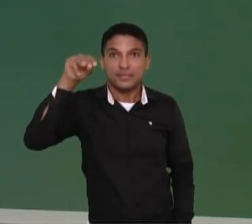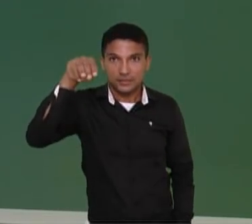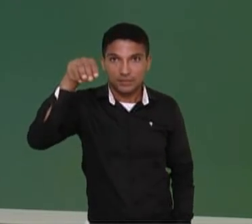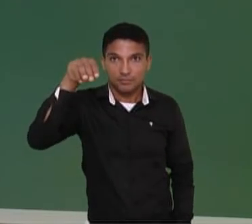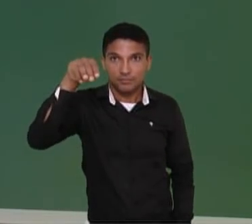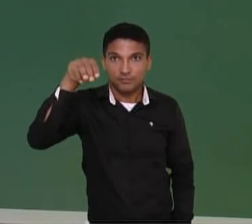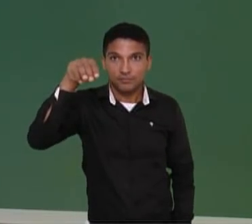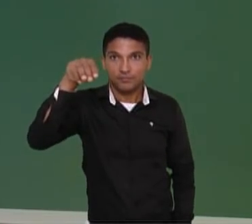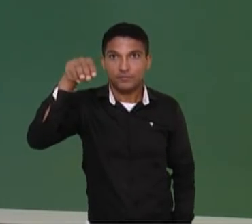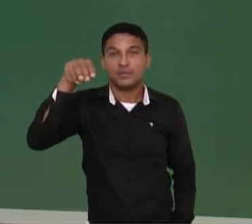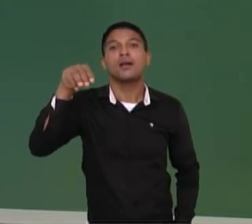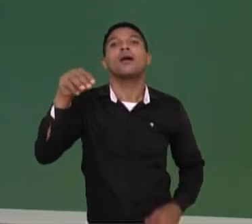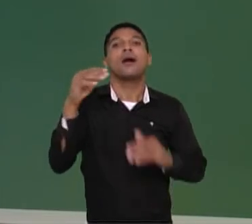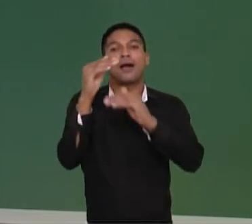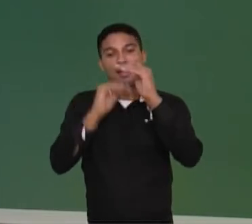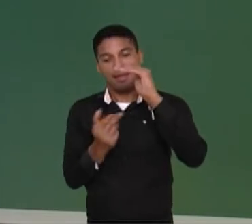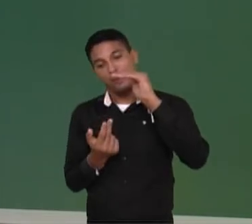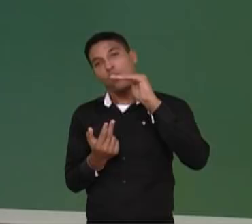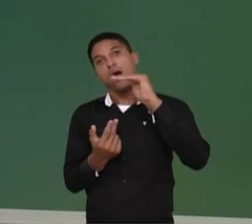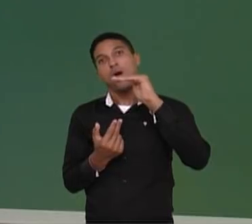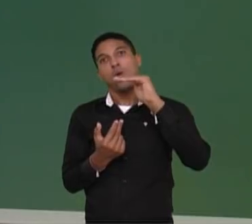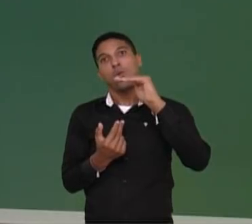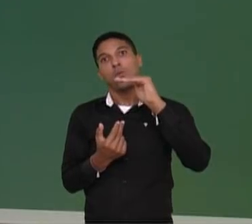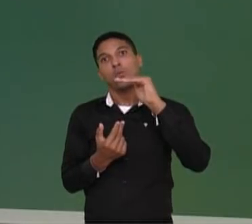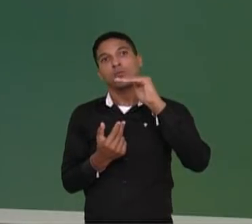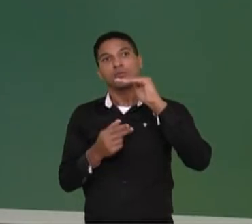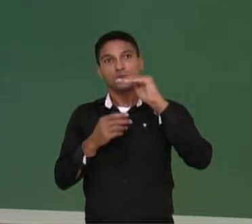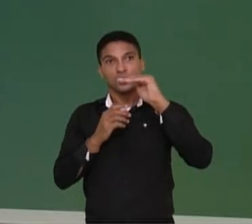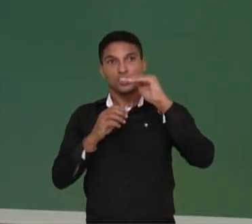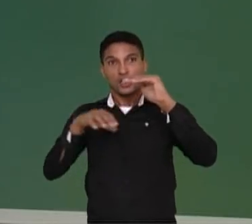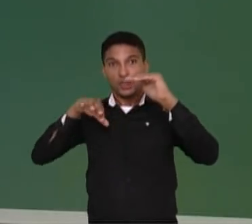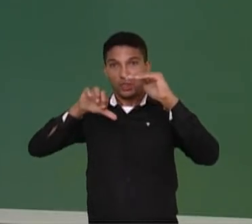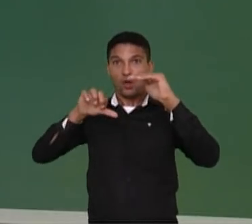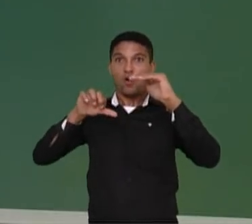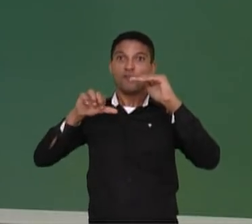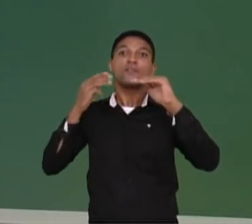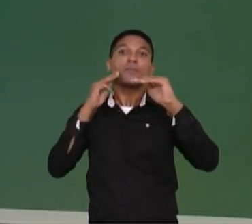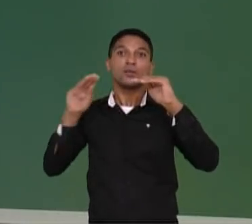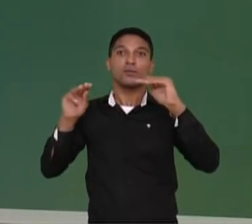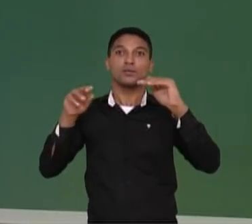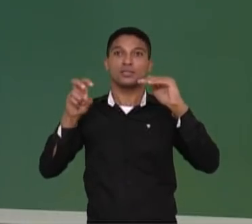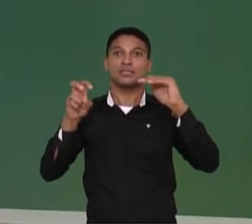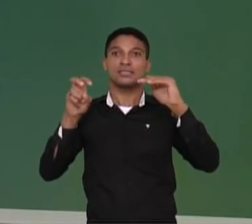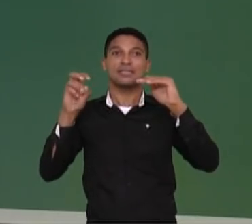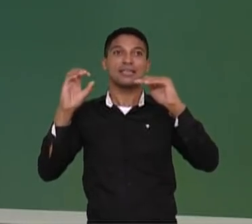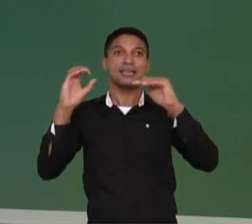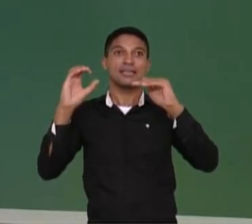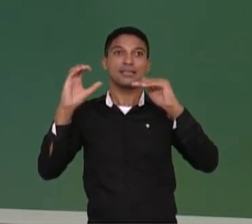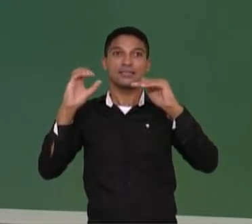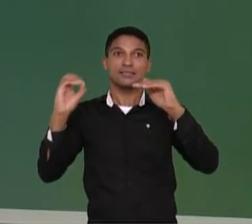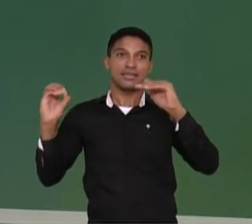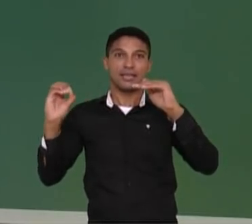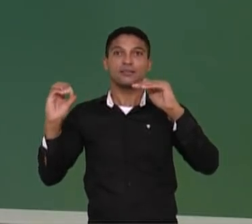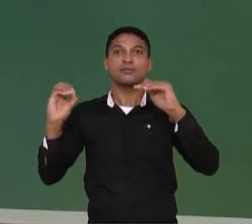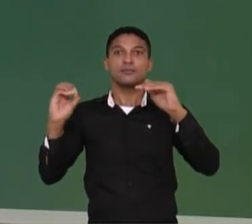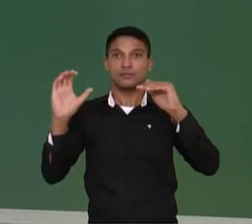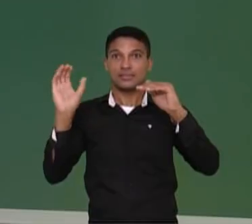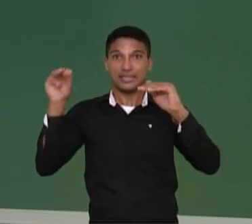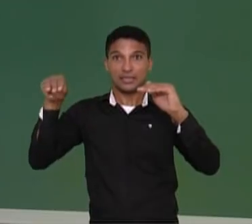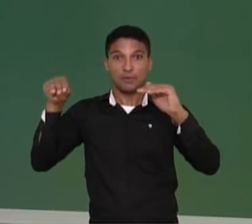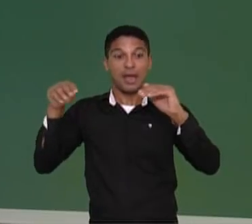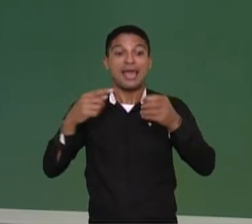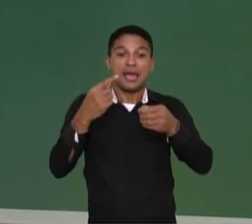igual a 9.500.000 centímetros no tamanho real. Se você quiser, você pode